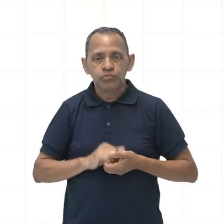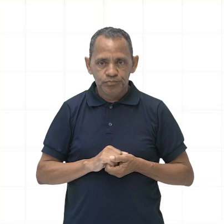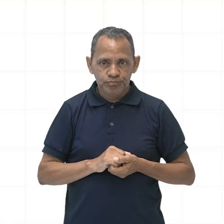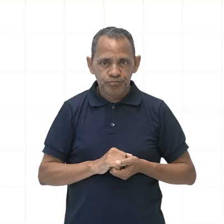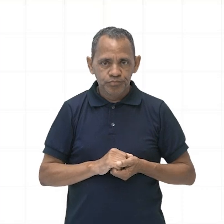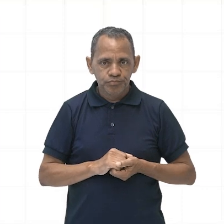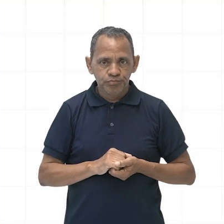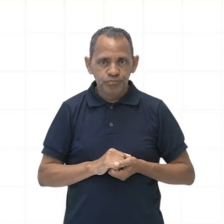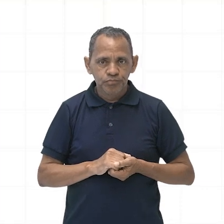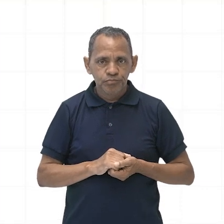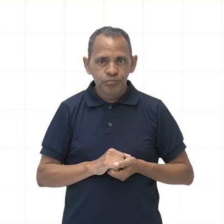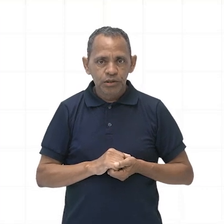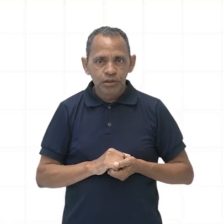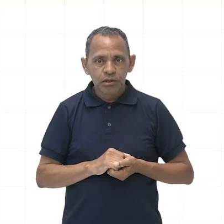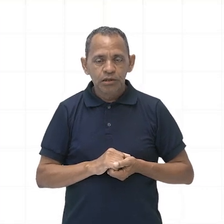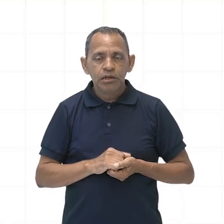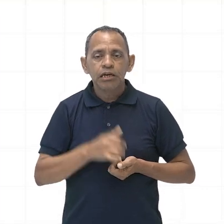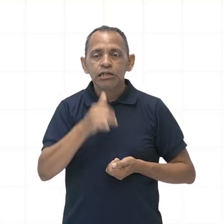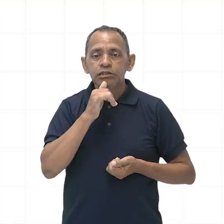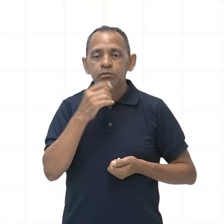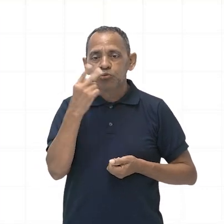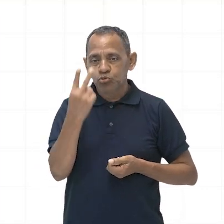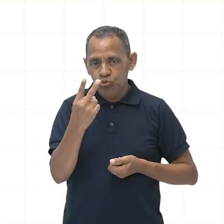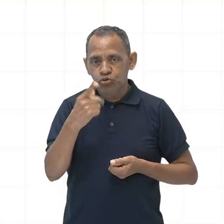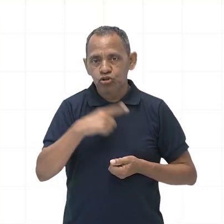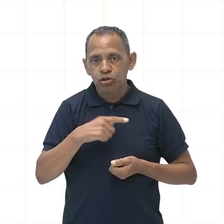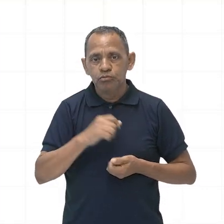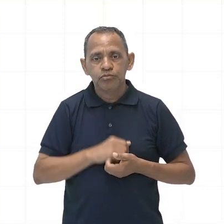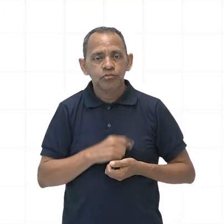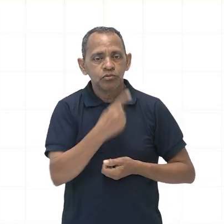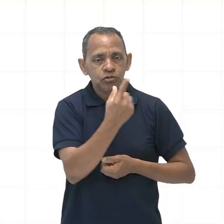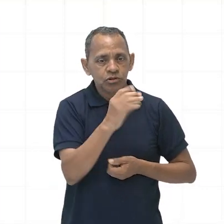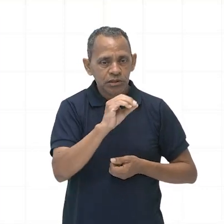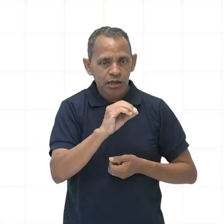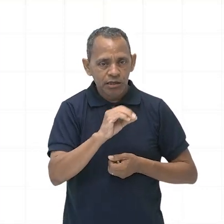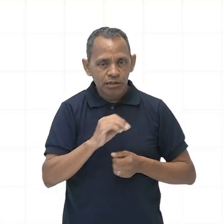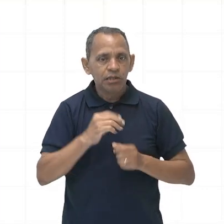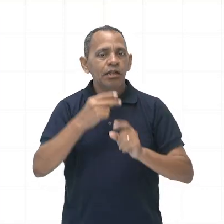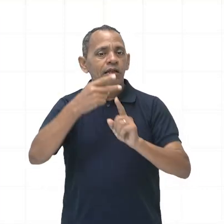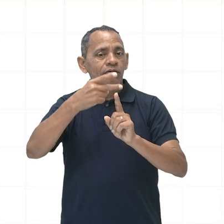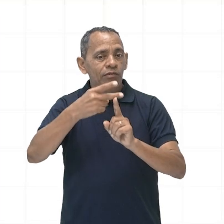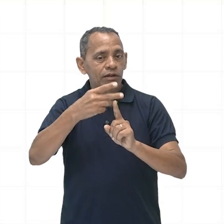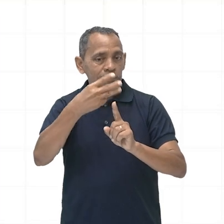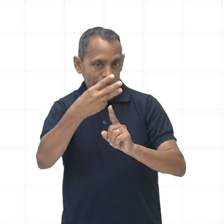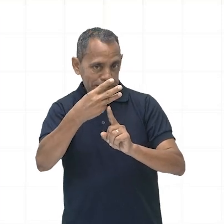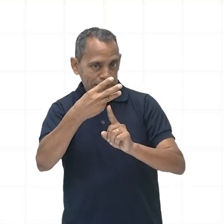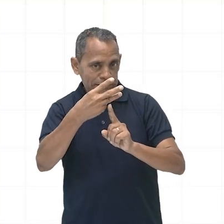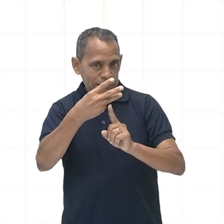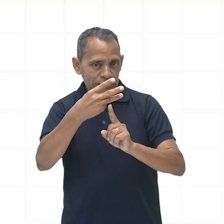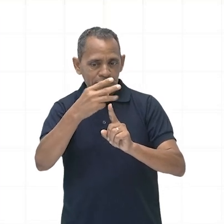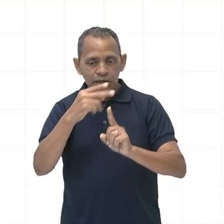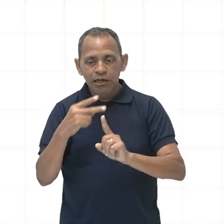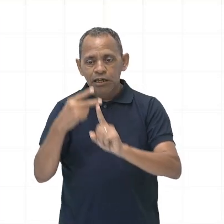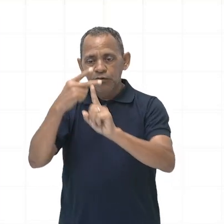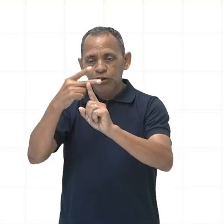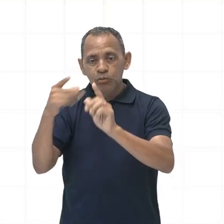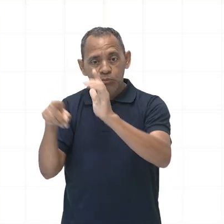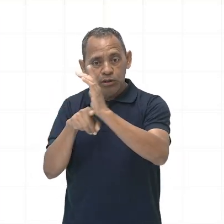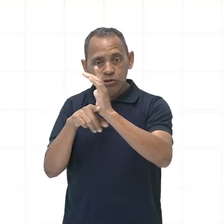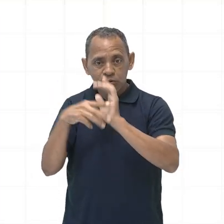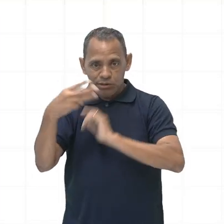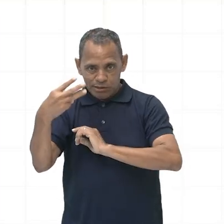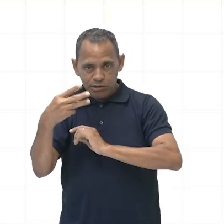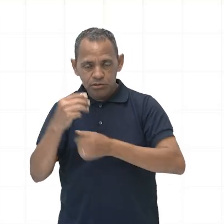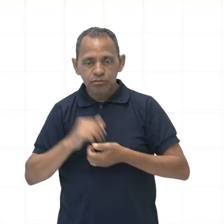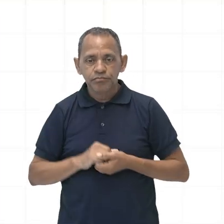Então, no segundo exemplo, nós temos 10 elevado a 3 elevado a menos 3. Então,